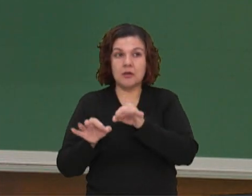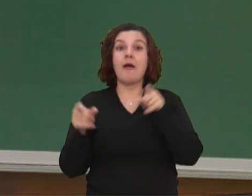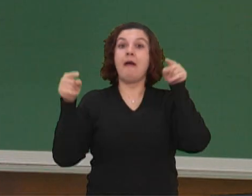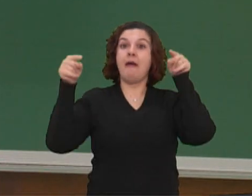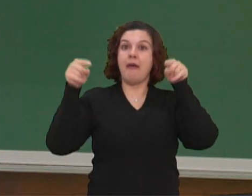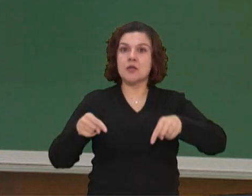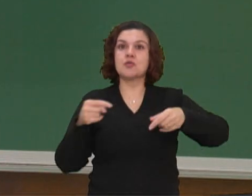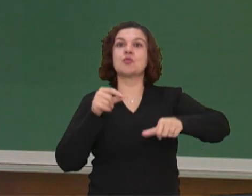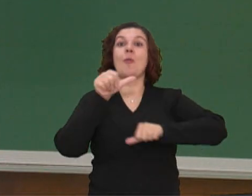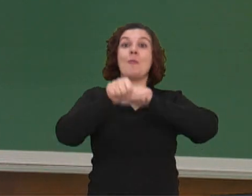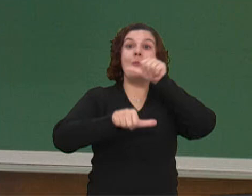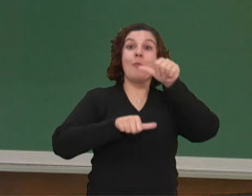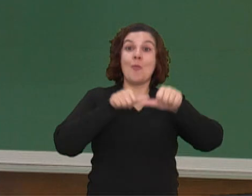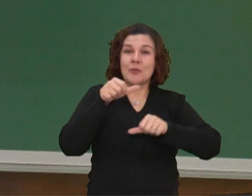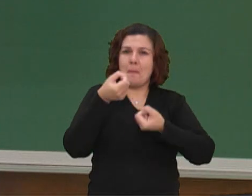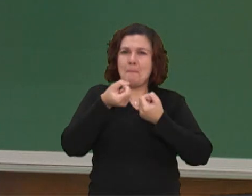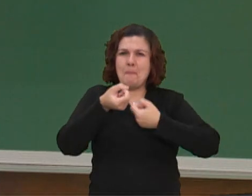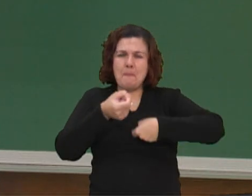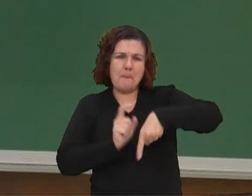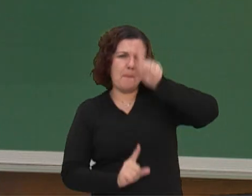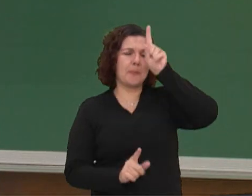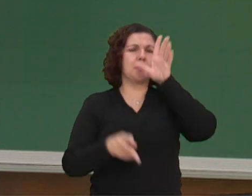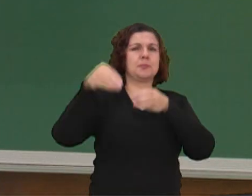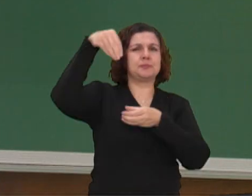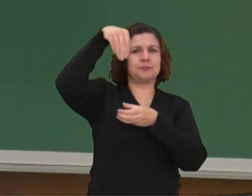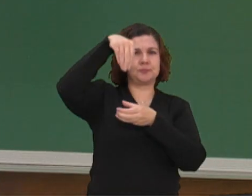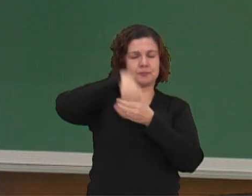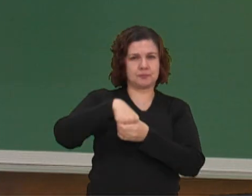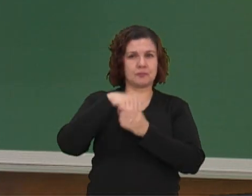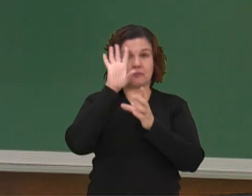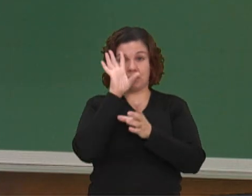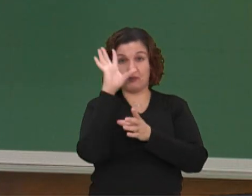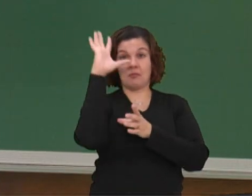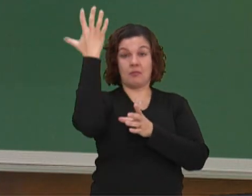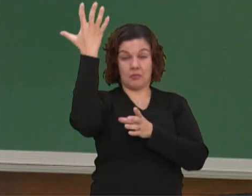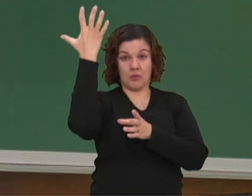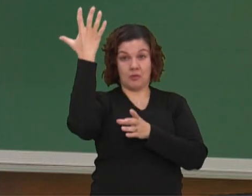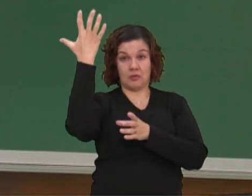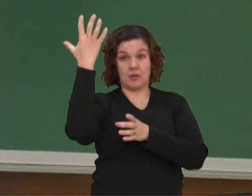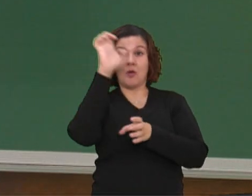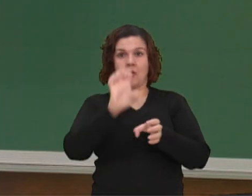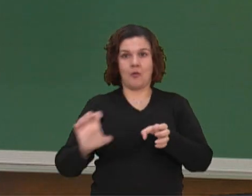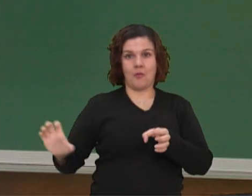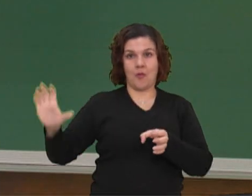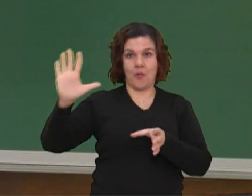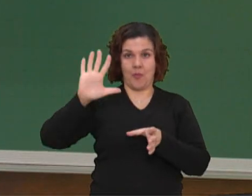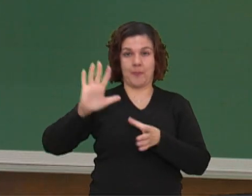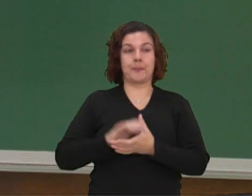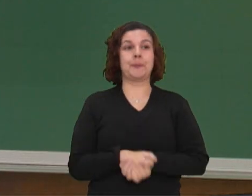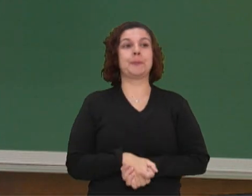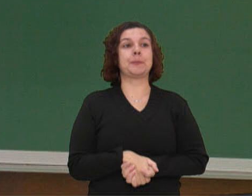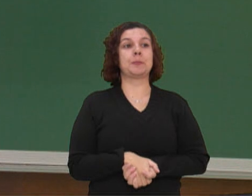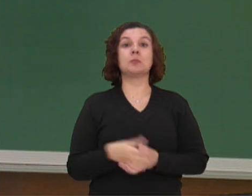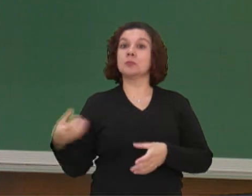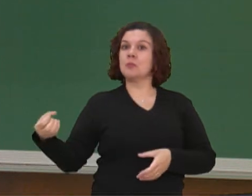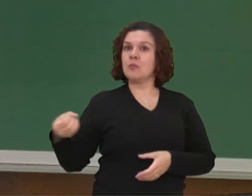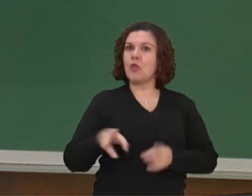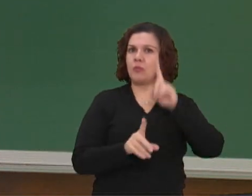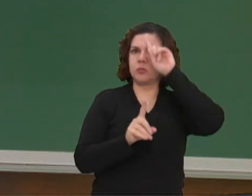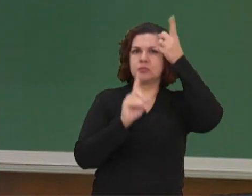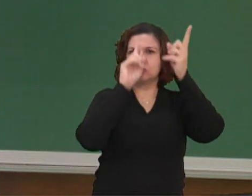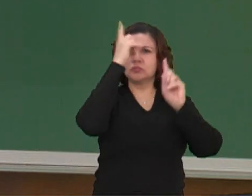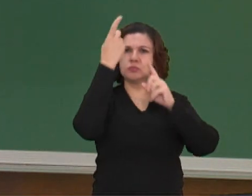com essas mudanças profundas, que acontecem primeiro na Europa, certo? Novas